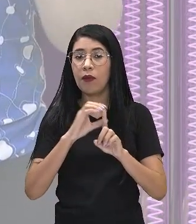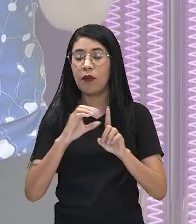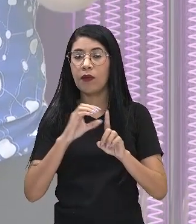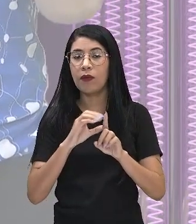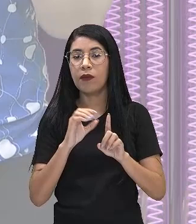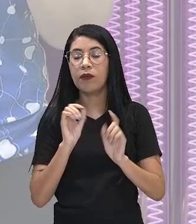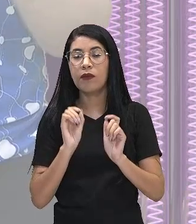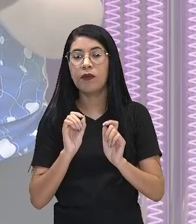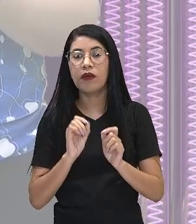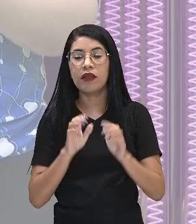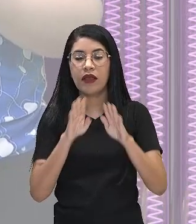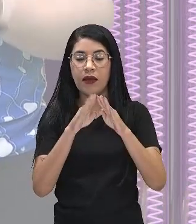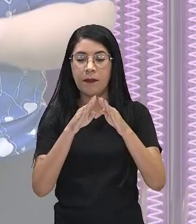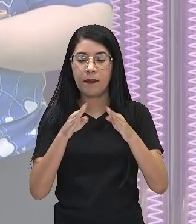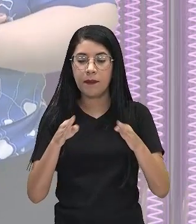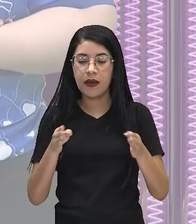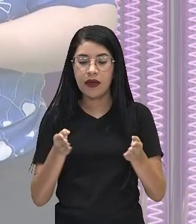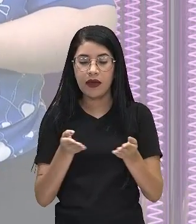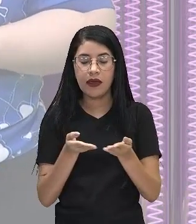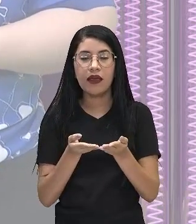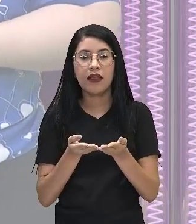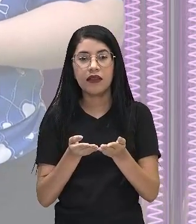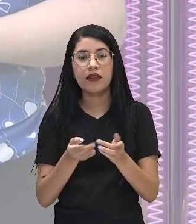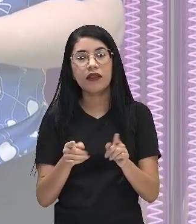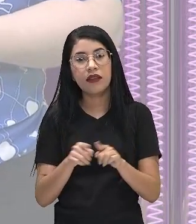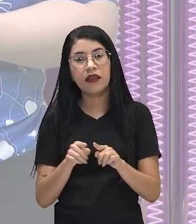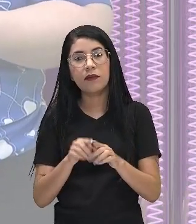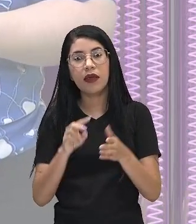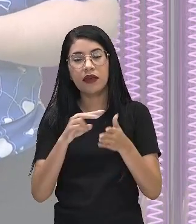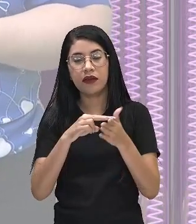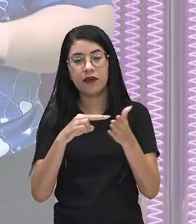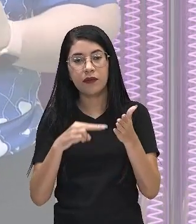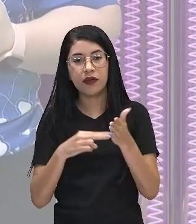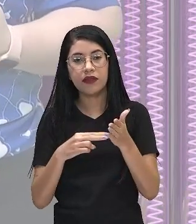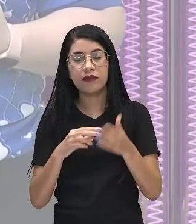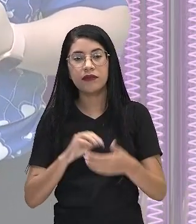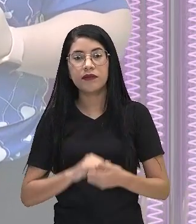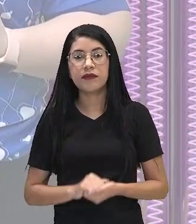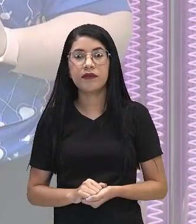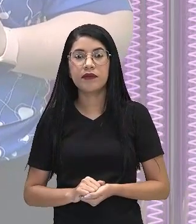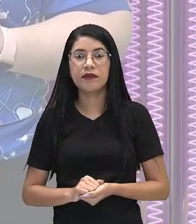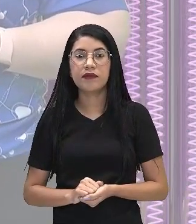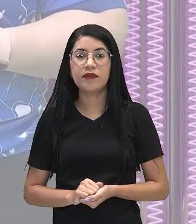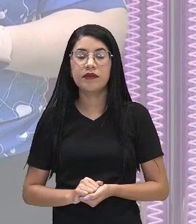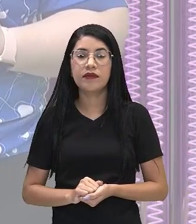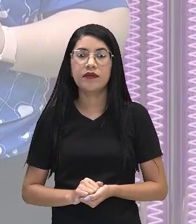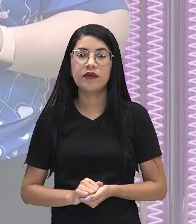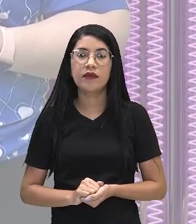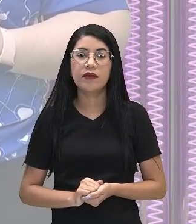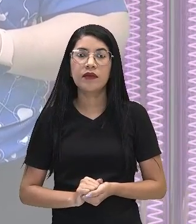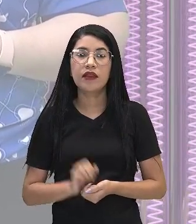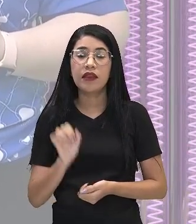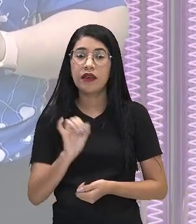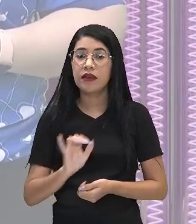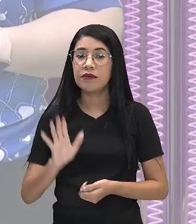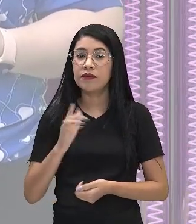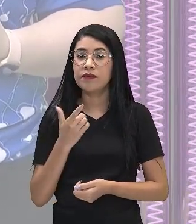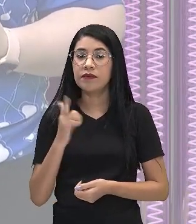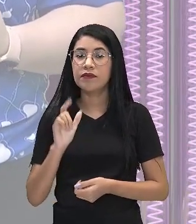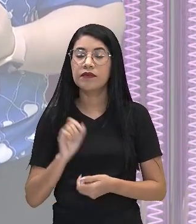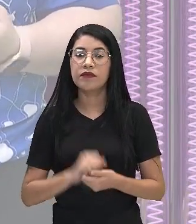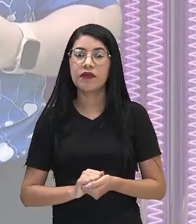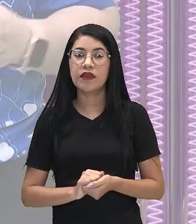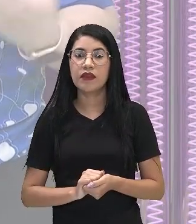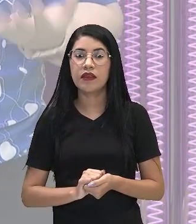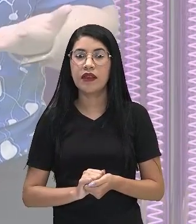né? Ele fechadinho aí, ele dá a ideia de um prisma também. Continuando aqui outras imagens, olha só, o